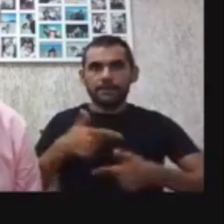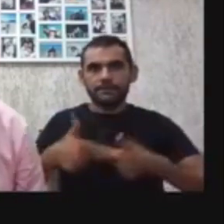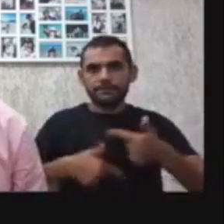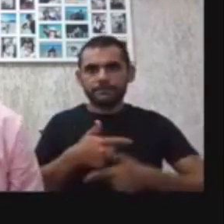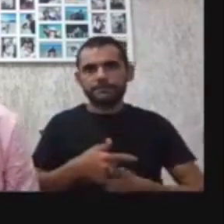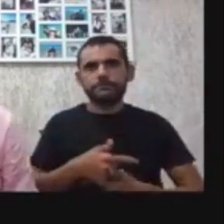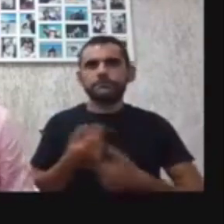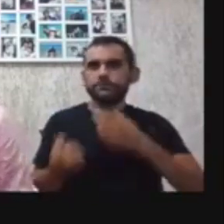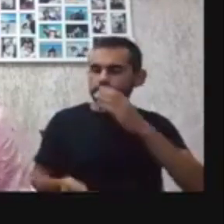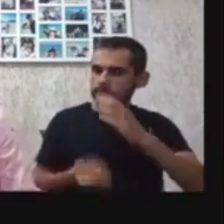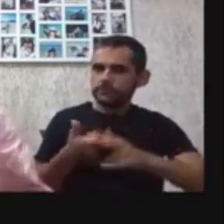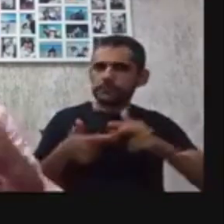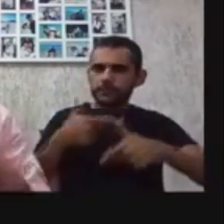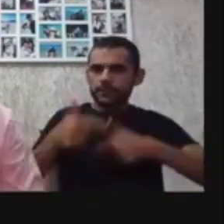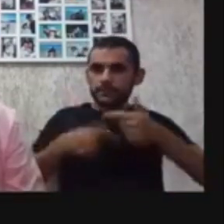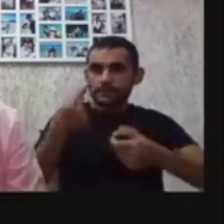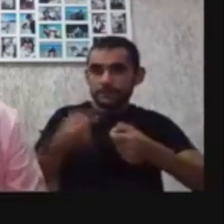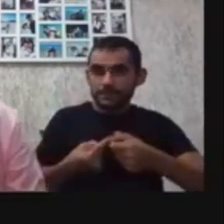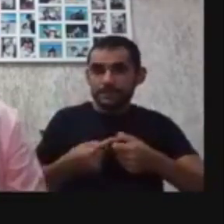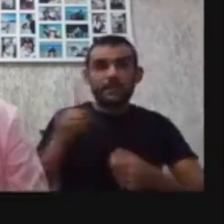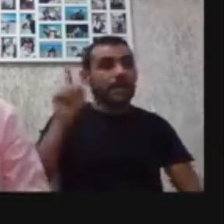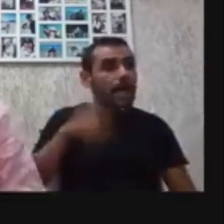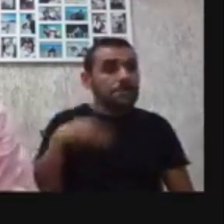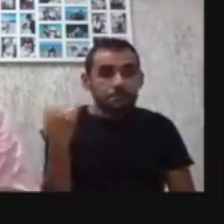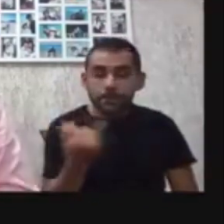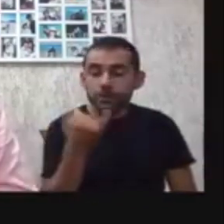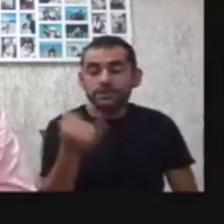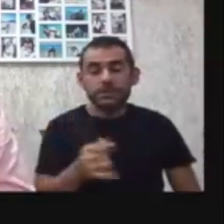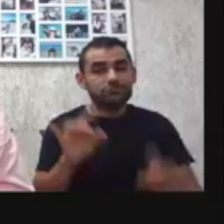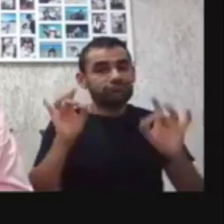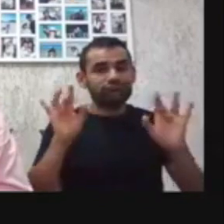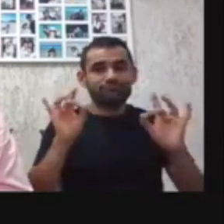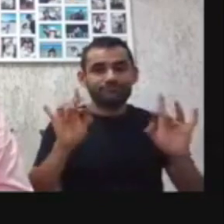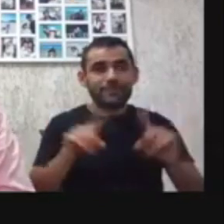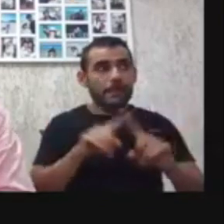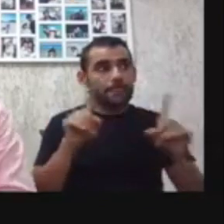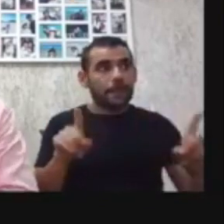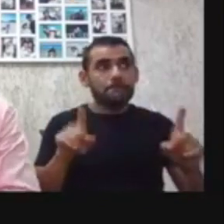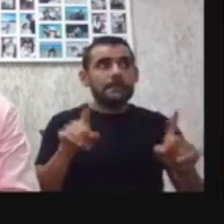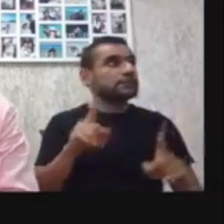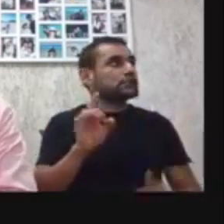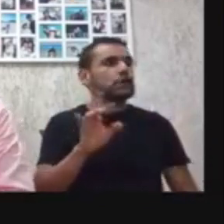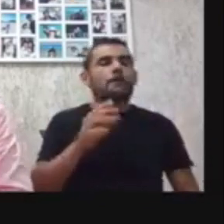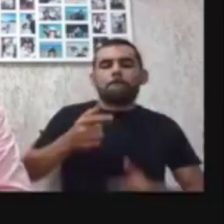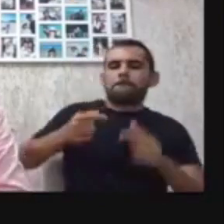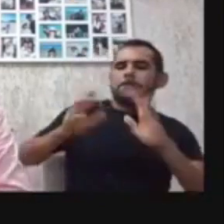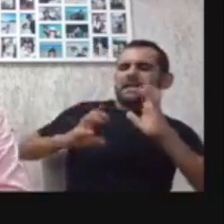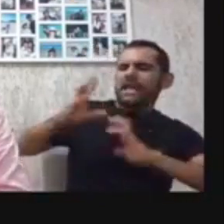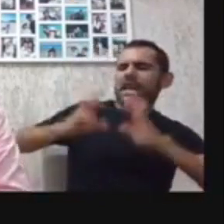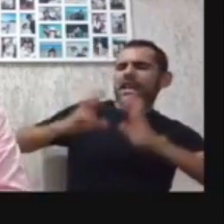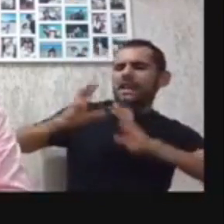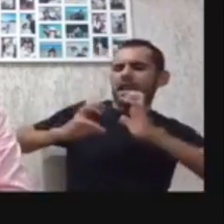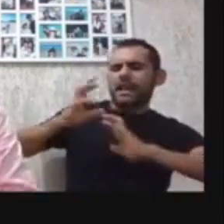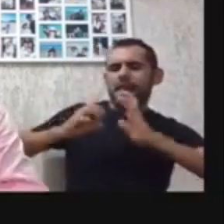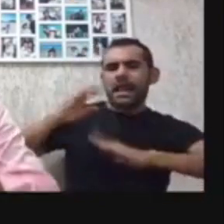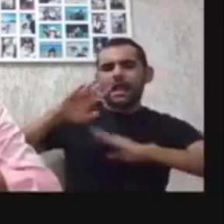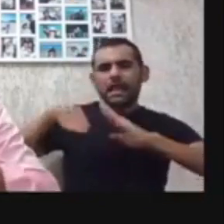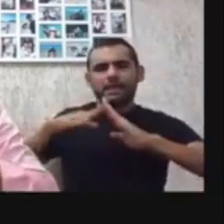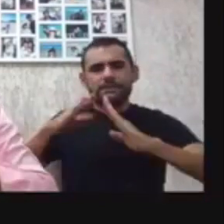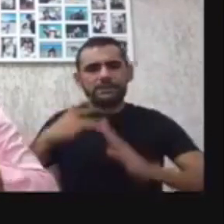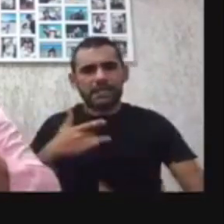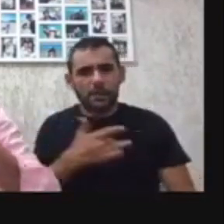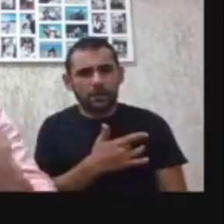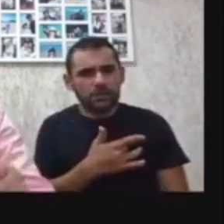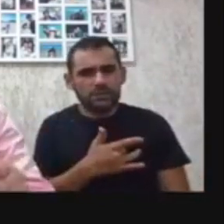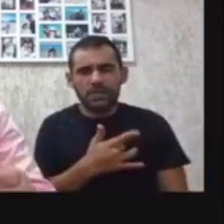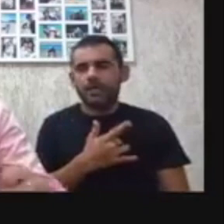grandes geradoras de emprego na nossa cidade e são muito importantes. Só que não adianta a gente ficar brigando com essas casas de saúde, achando